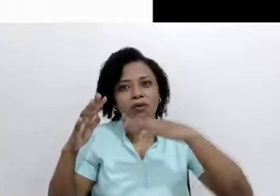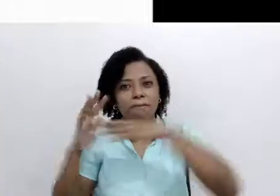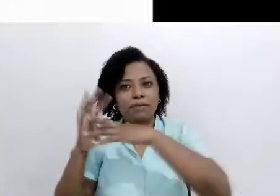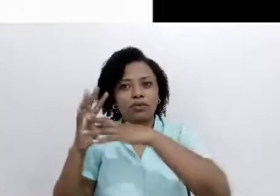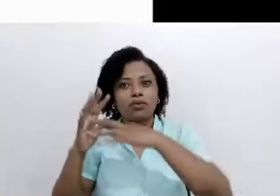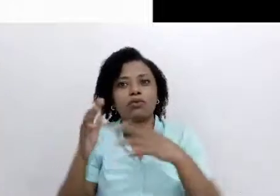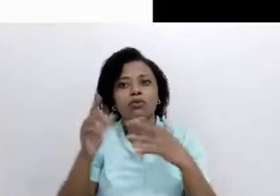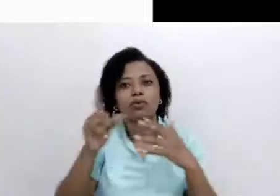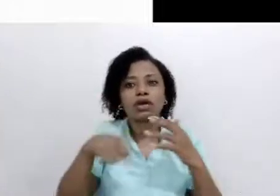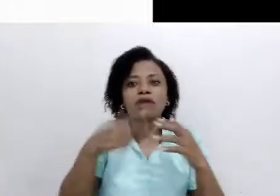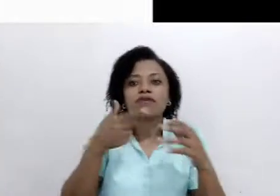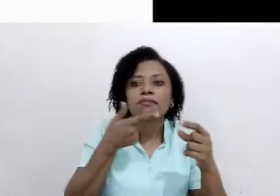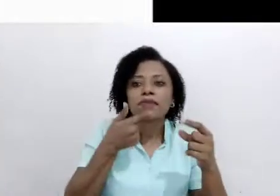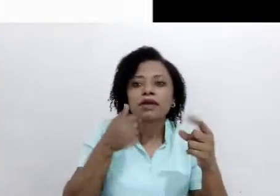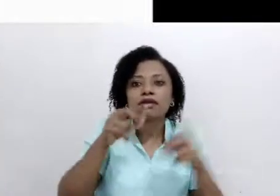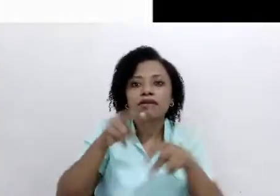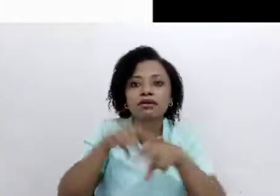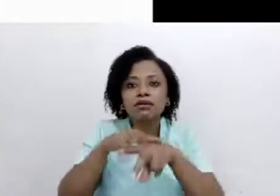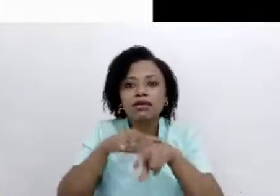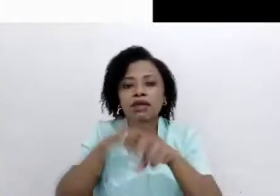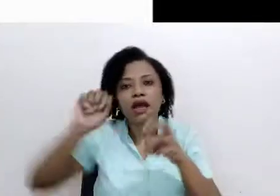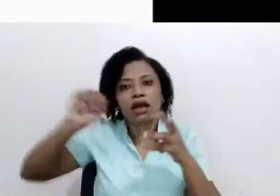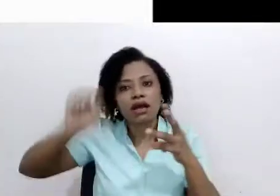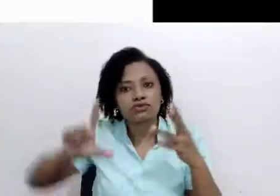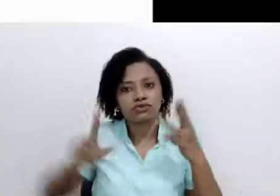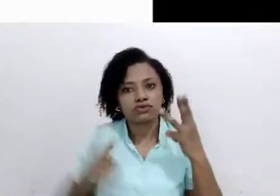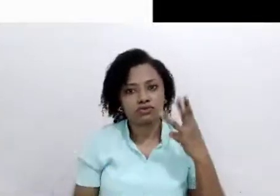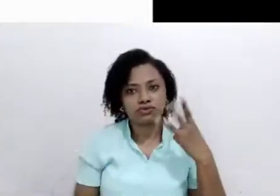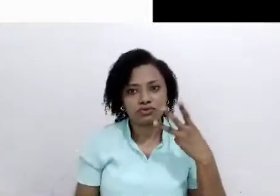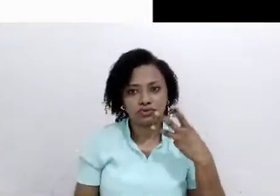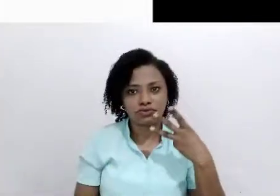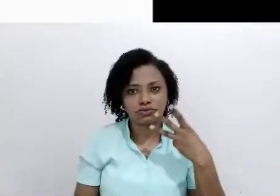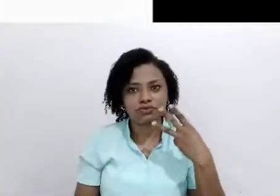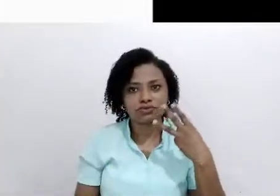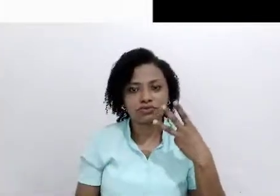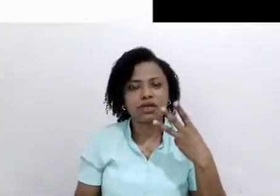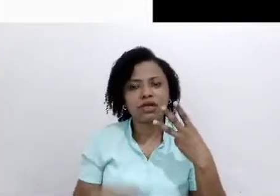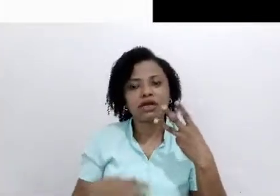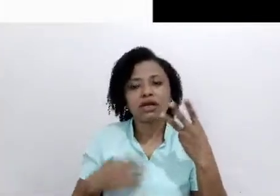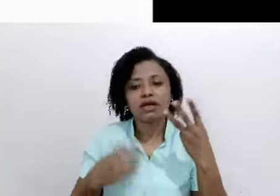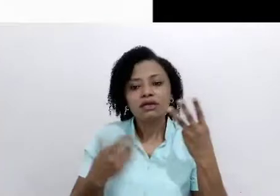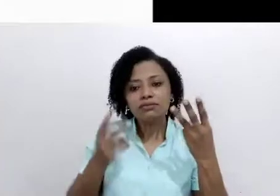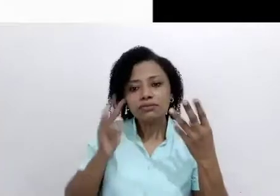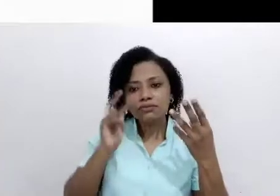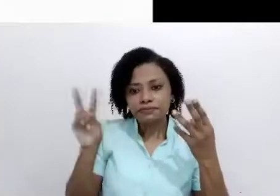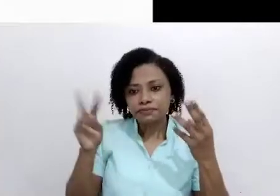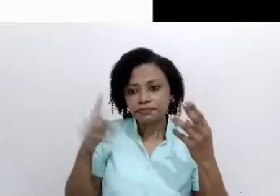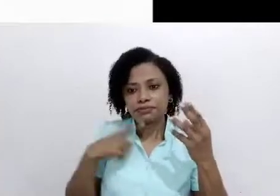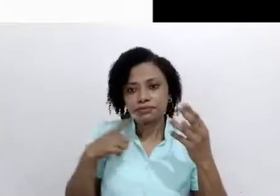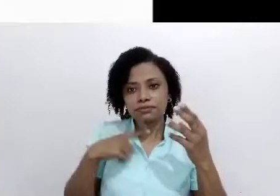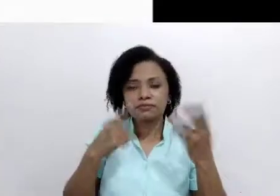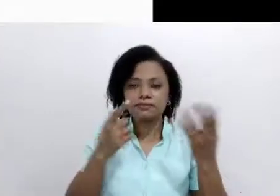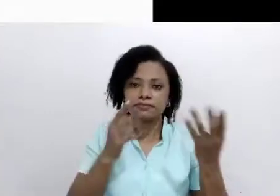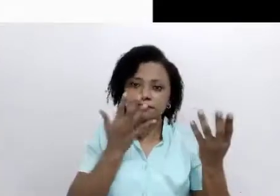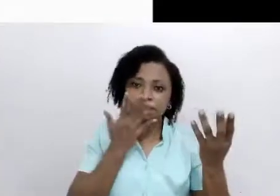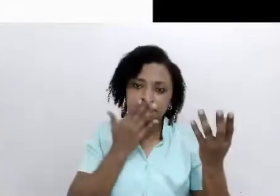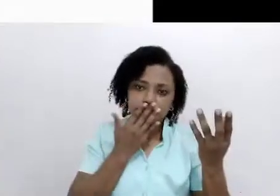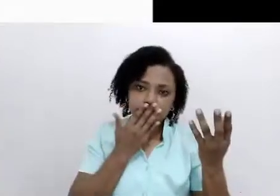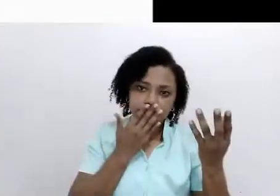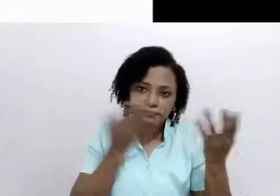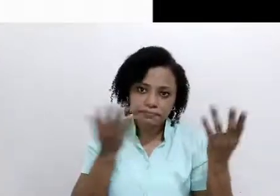o vermelho, verde e azul. Justamente da paleta de cores lá dos programas gráficos,